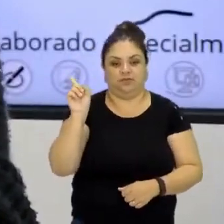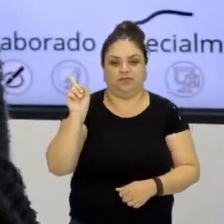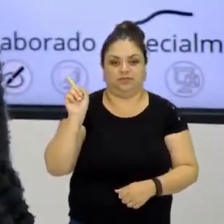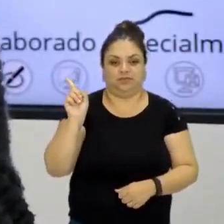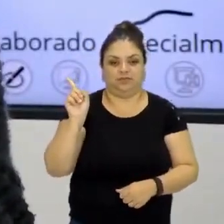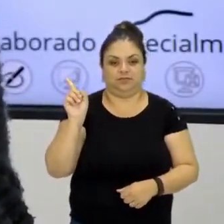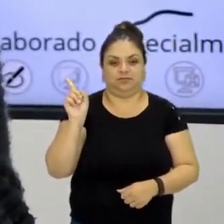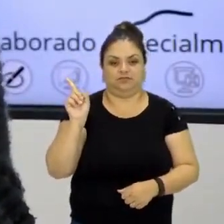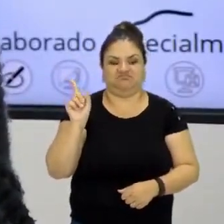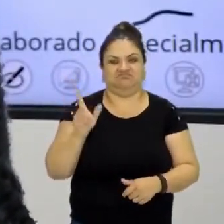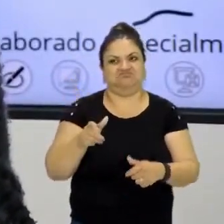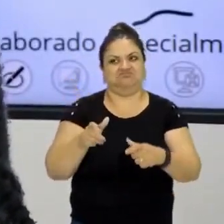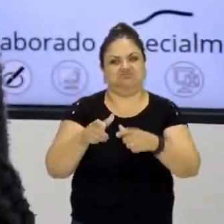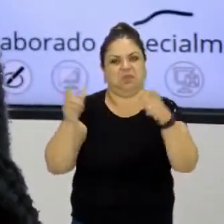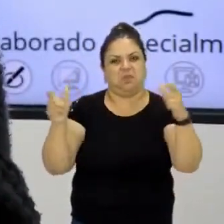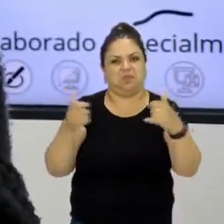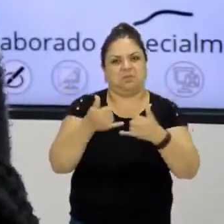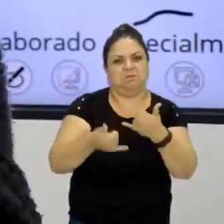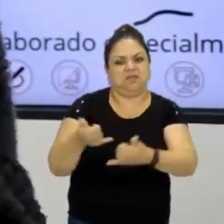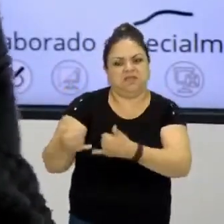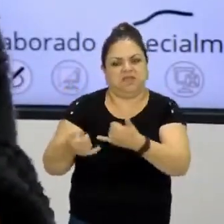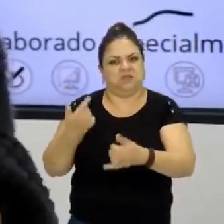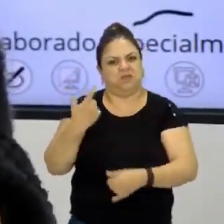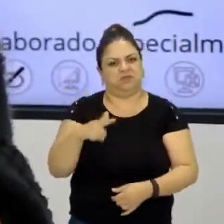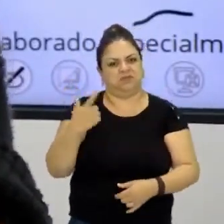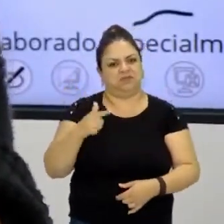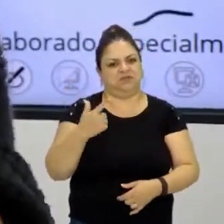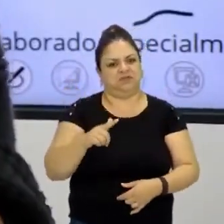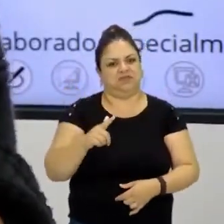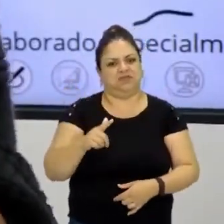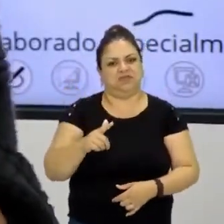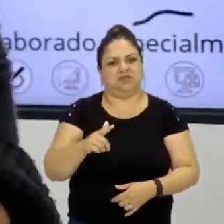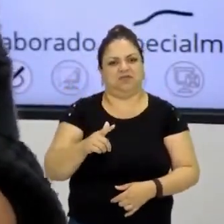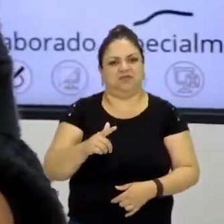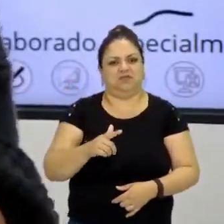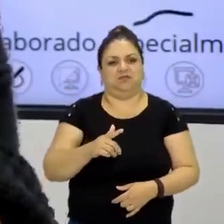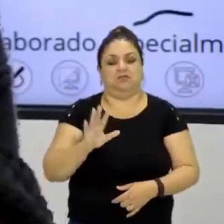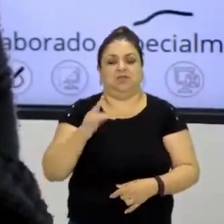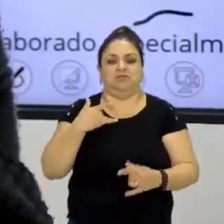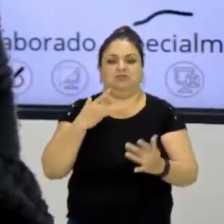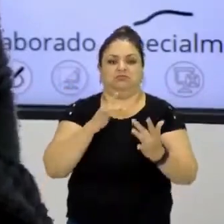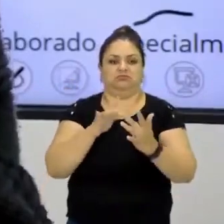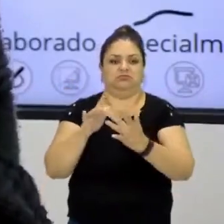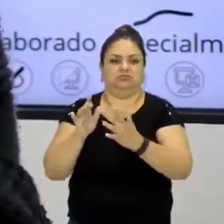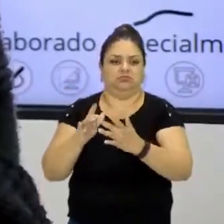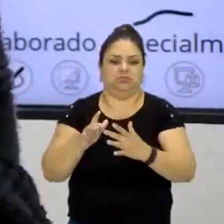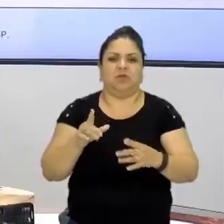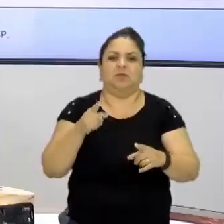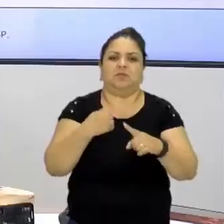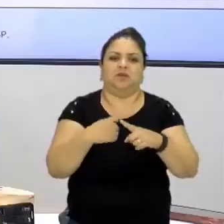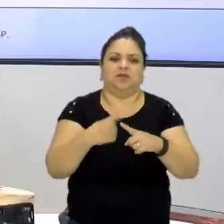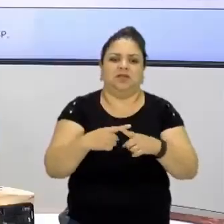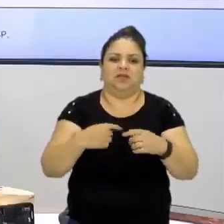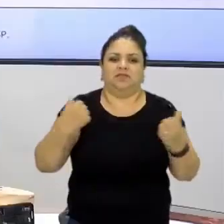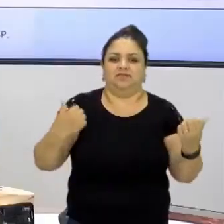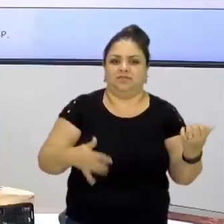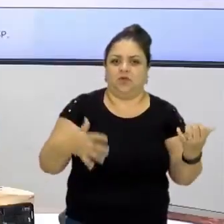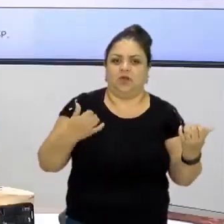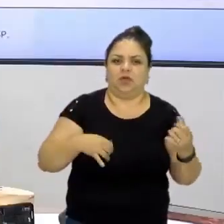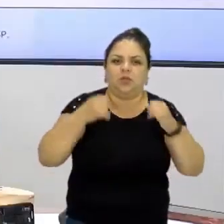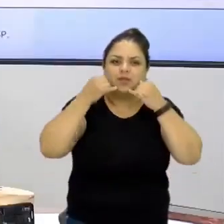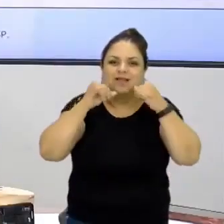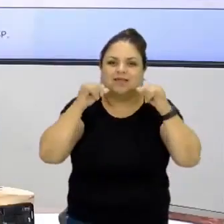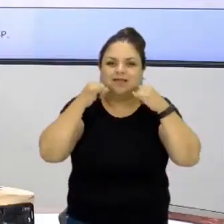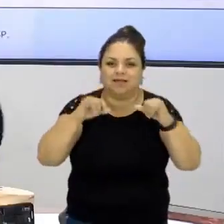em brinquedo, né? Acho que não. Eu tenho mais contato com 9 volts, porque normalmente violão, aqueles violão elétrico é